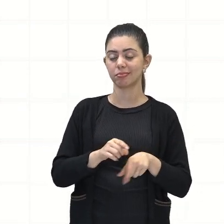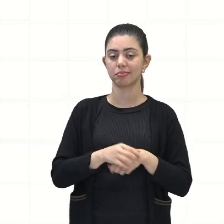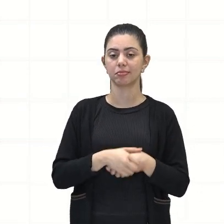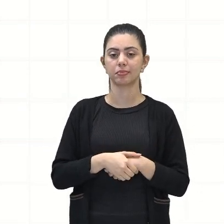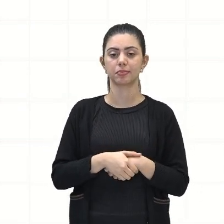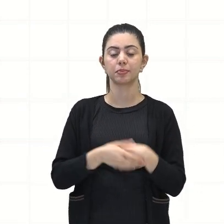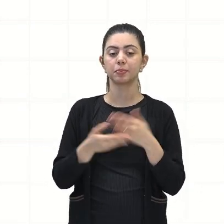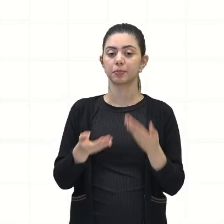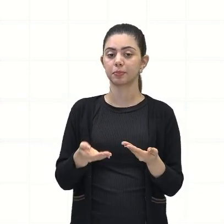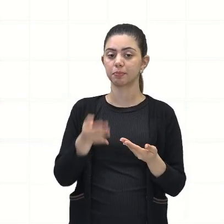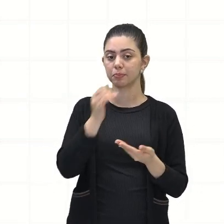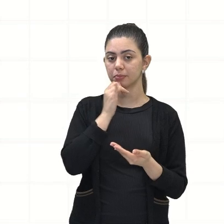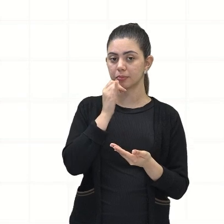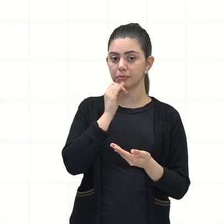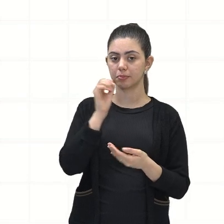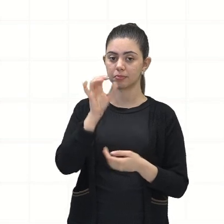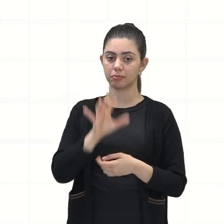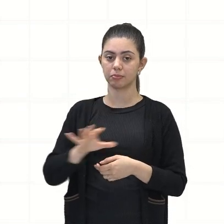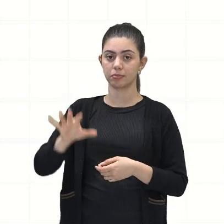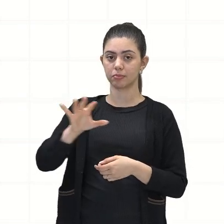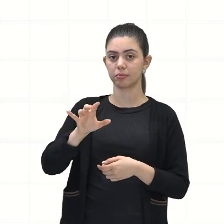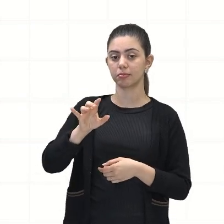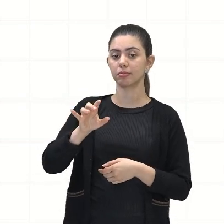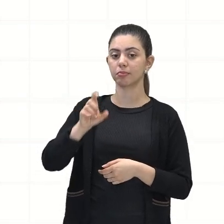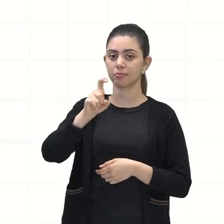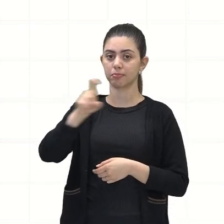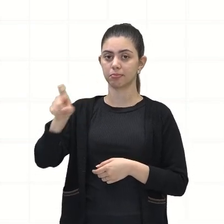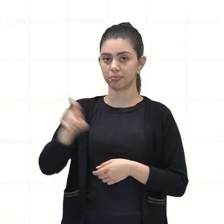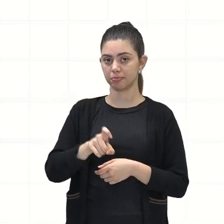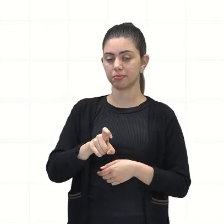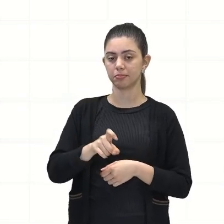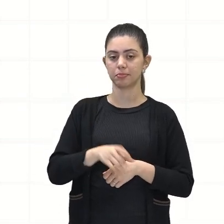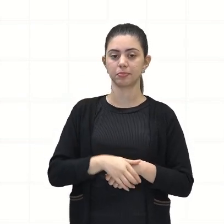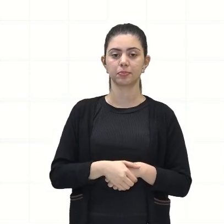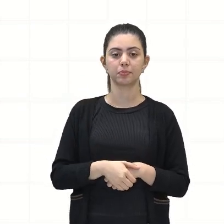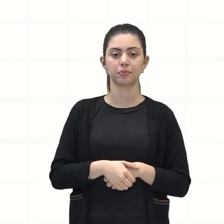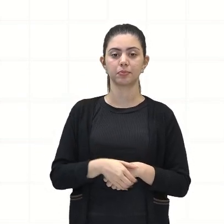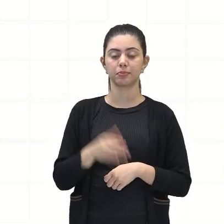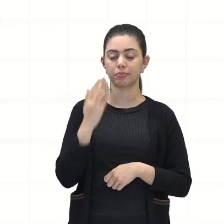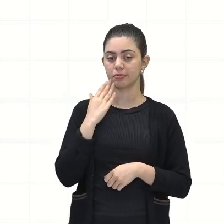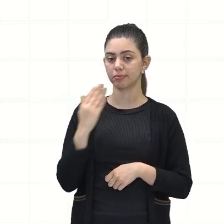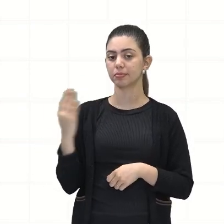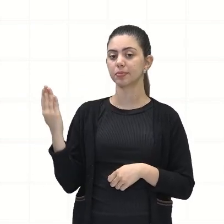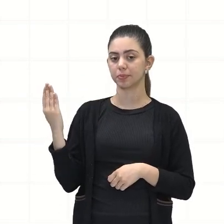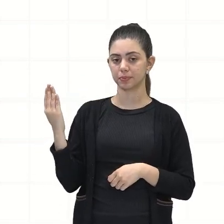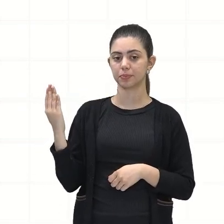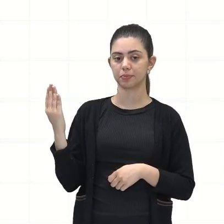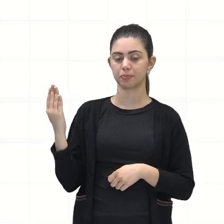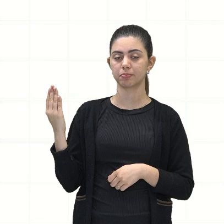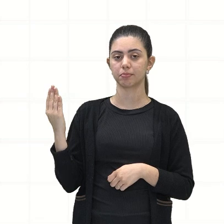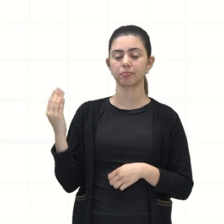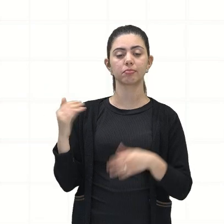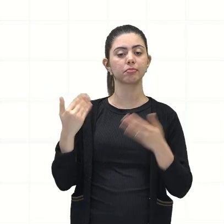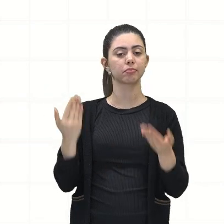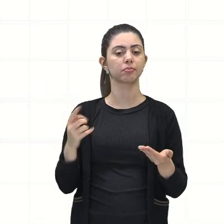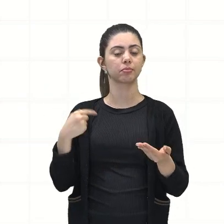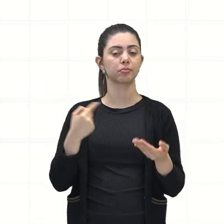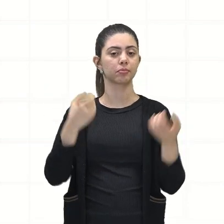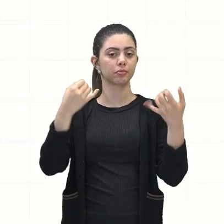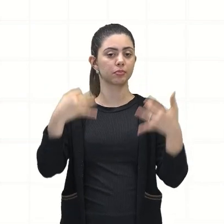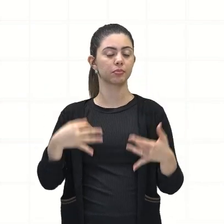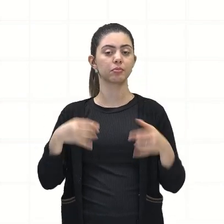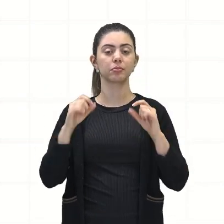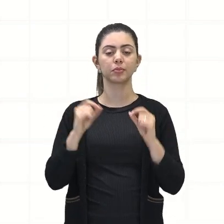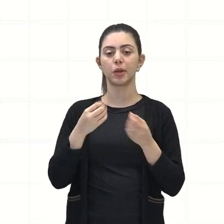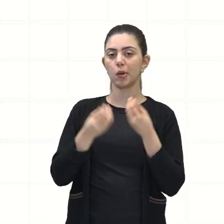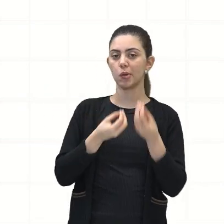como na região do Texas, né? Então, estamos falando, né, do contexto